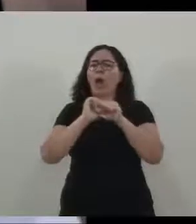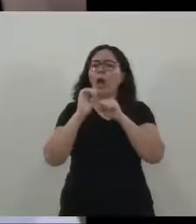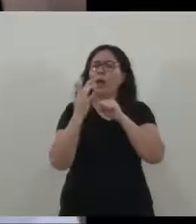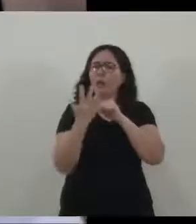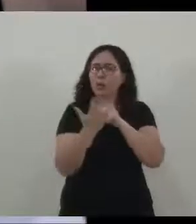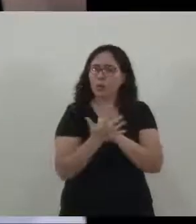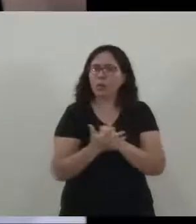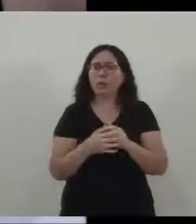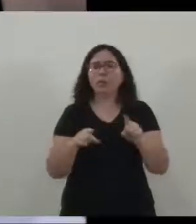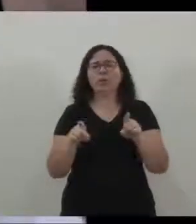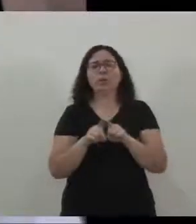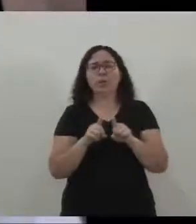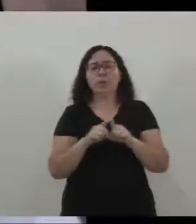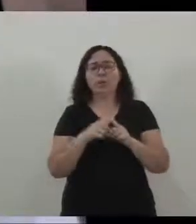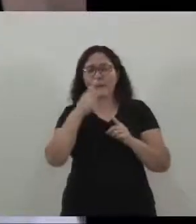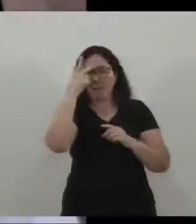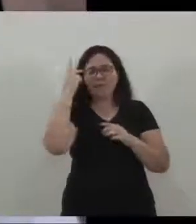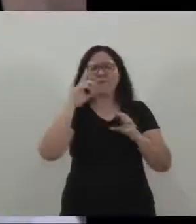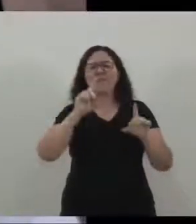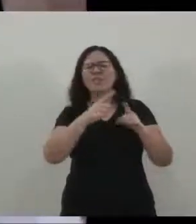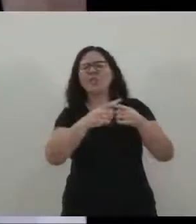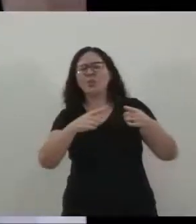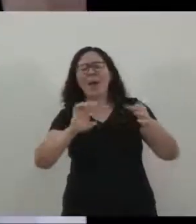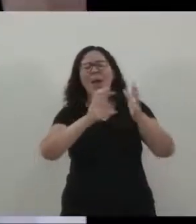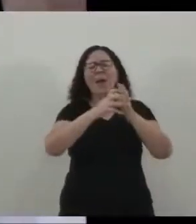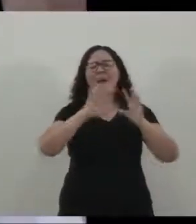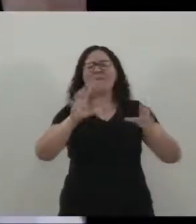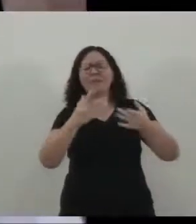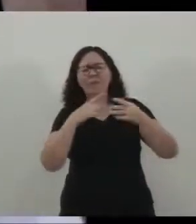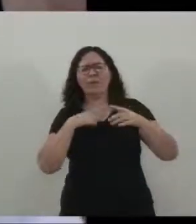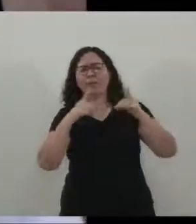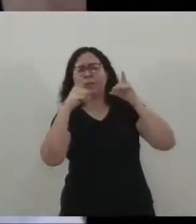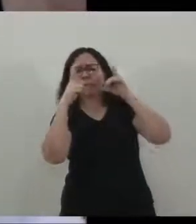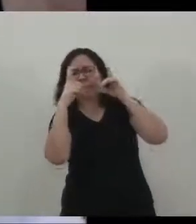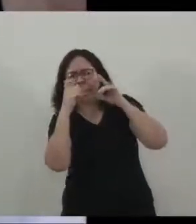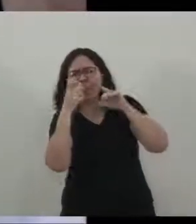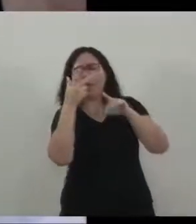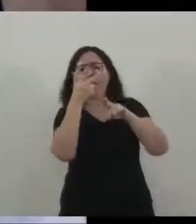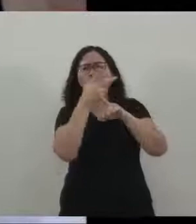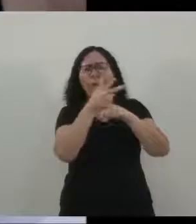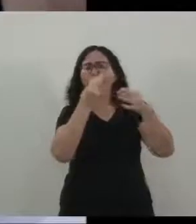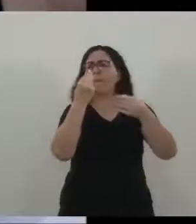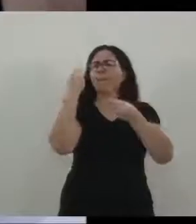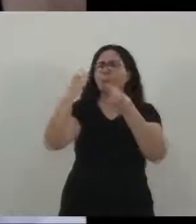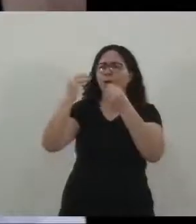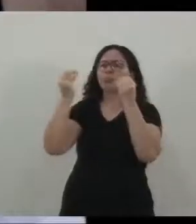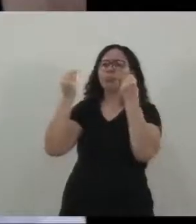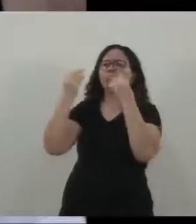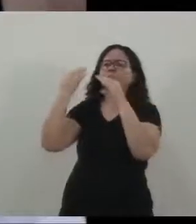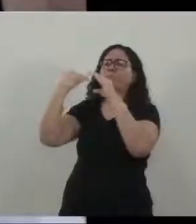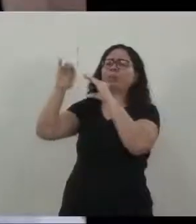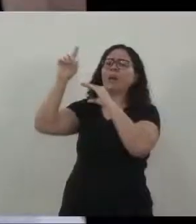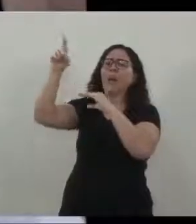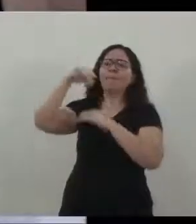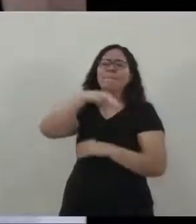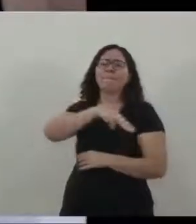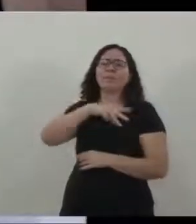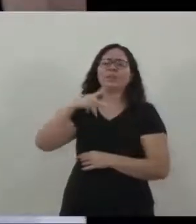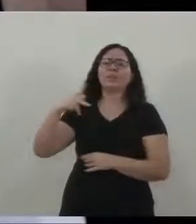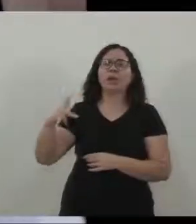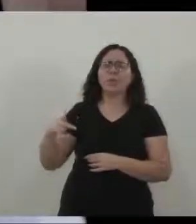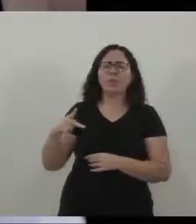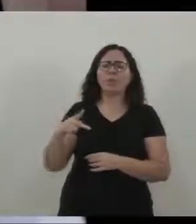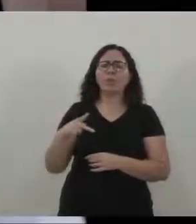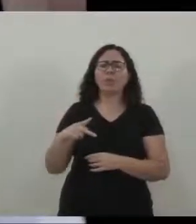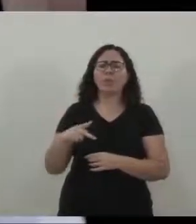porque qualquer um pode tirar uma foto ou gravar um vídeo, mandar para o Pardal ou mandar direto para o site do Ministério Público